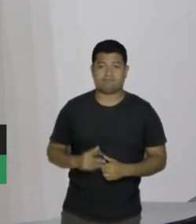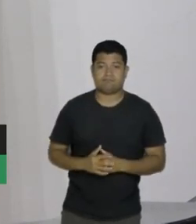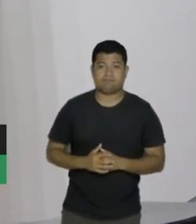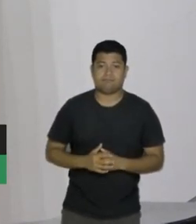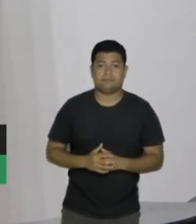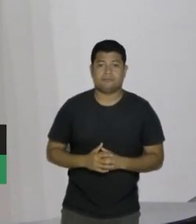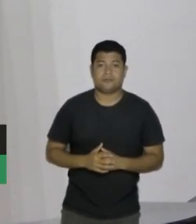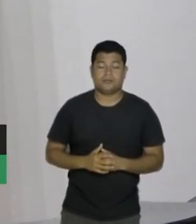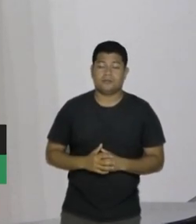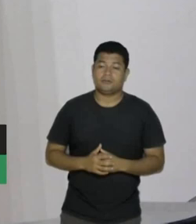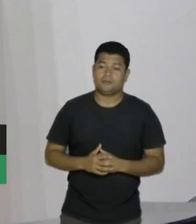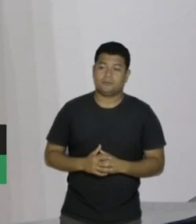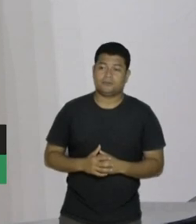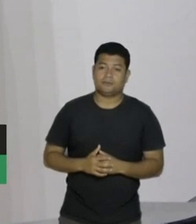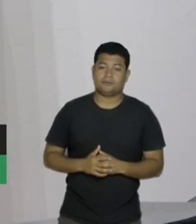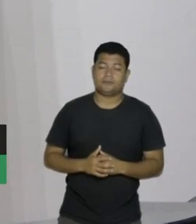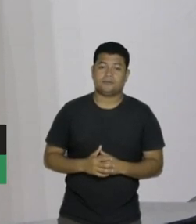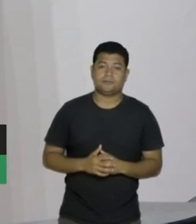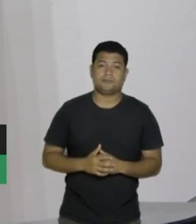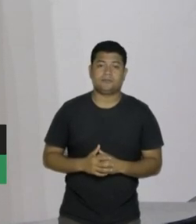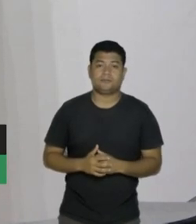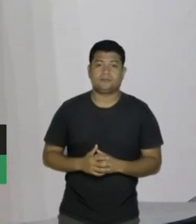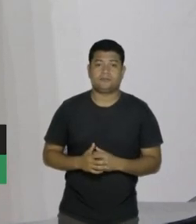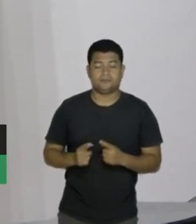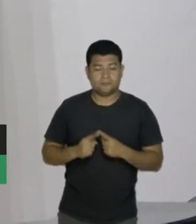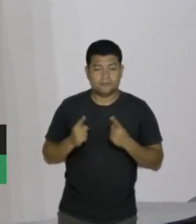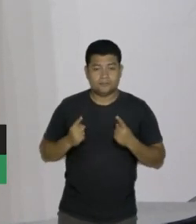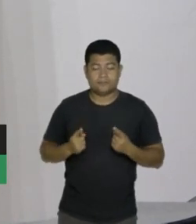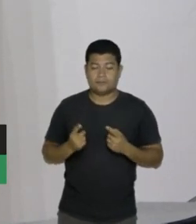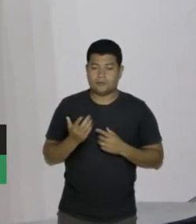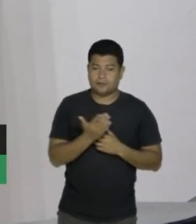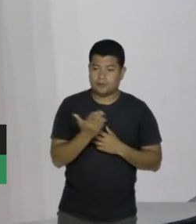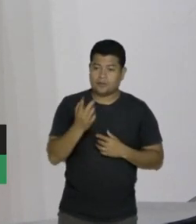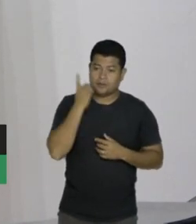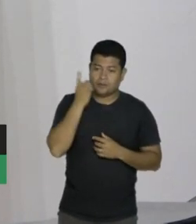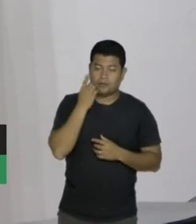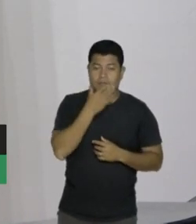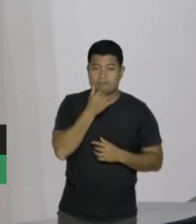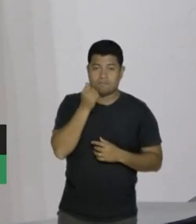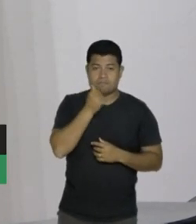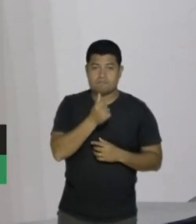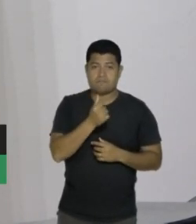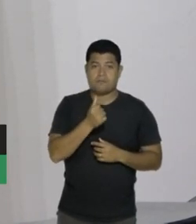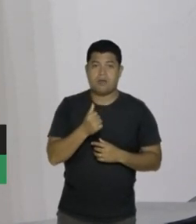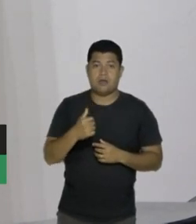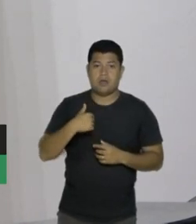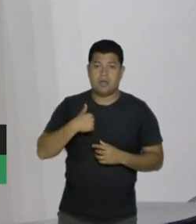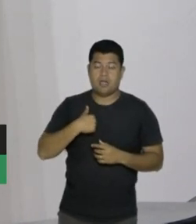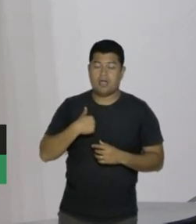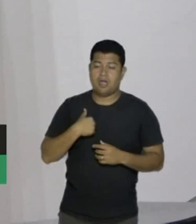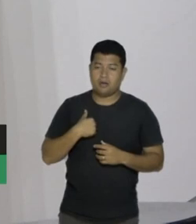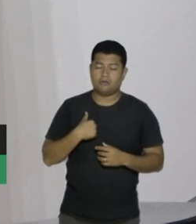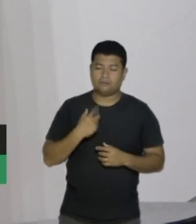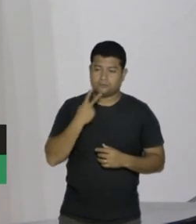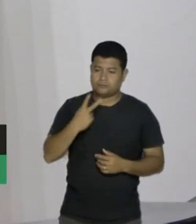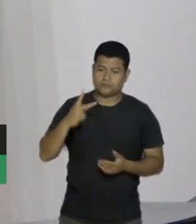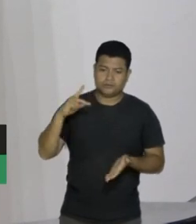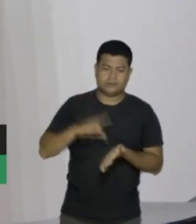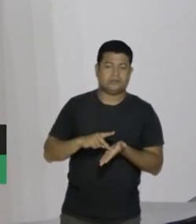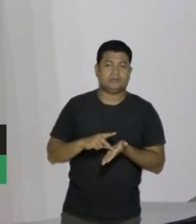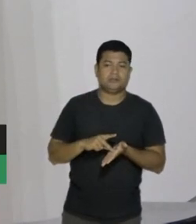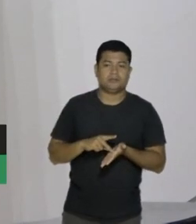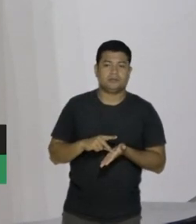dito isso senhoras deputadas senhores Deputados eu posso afirmar se hoje